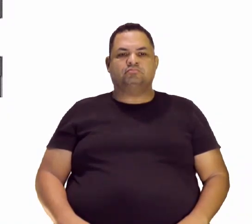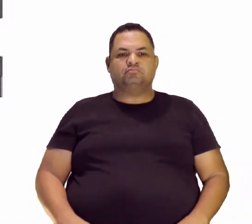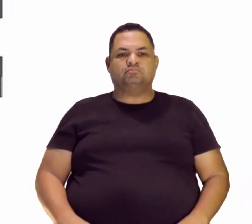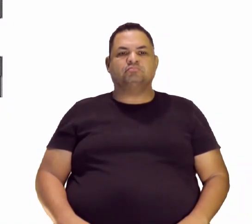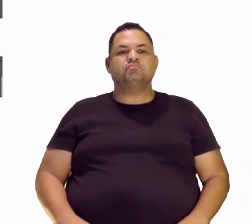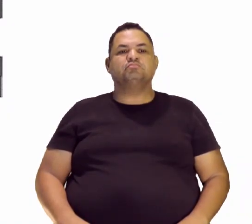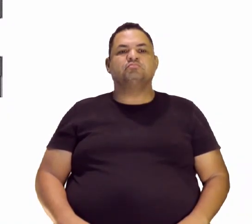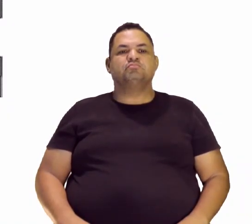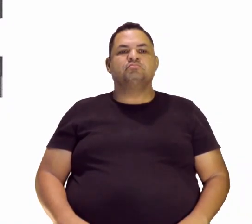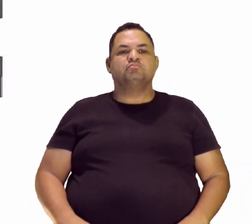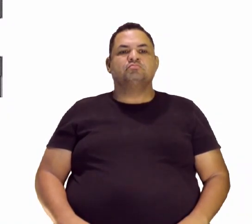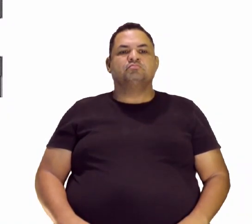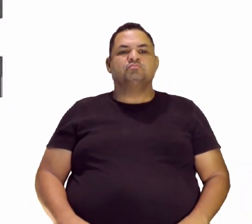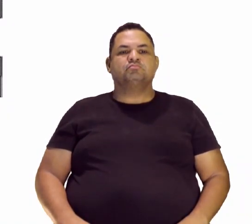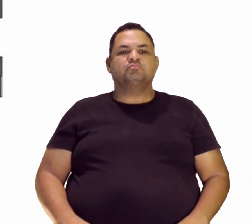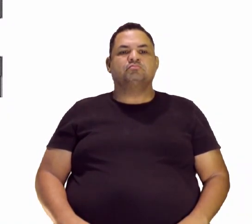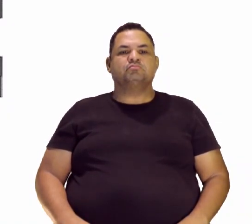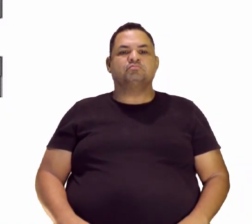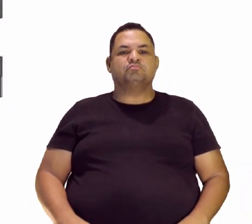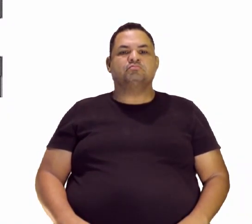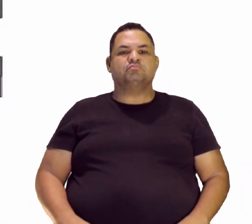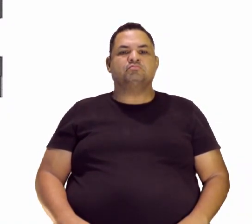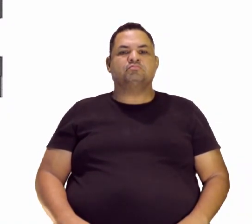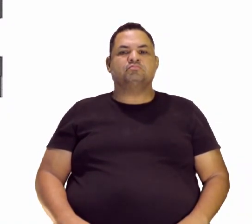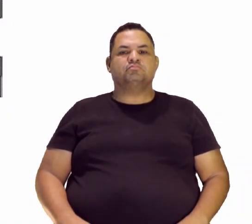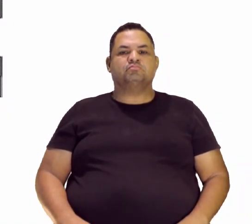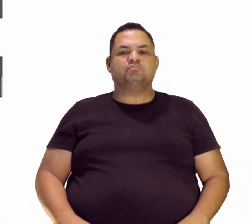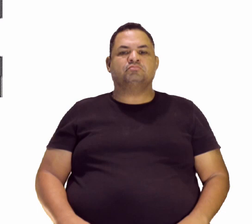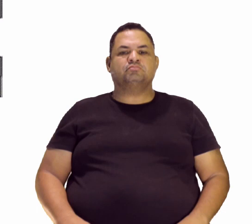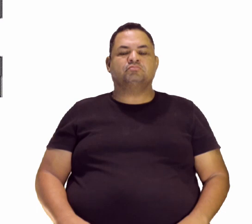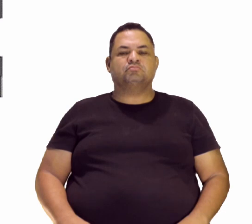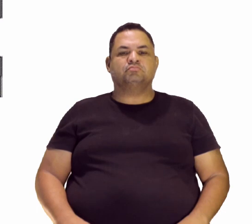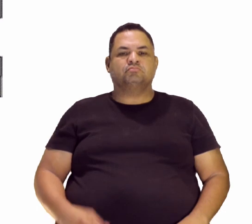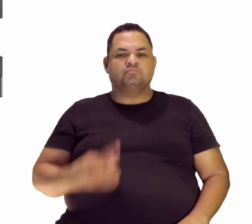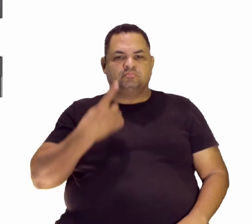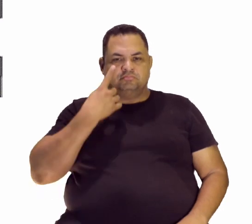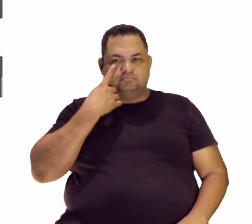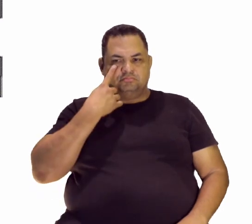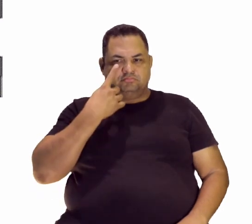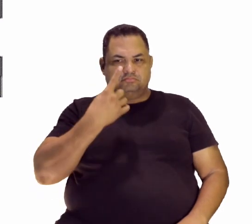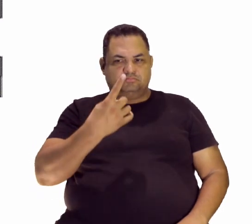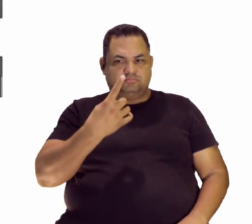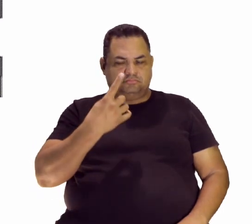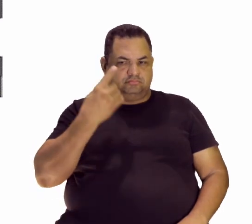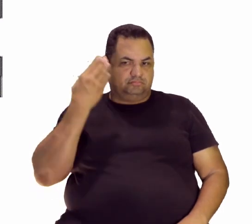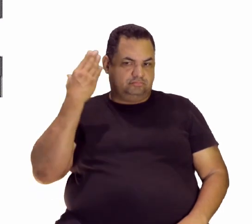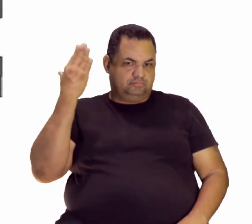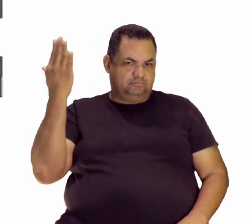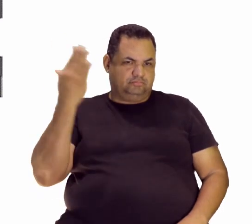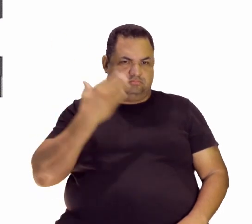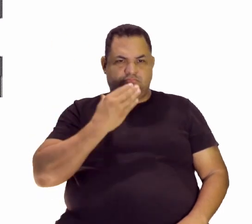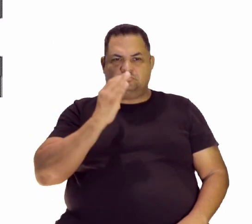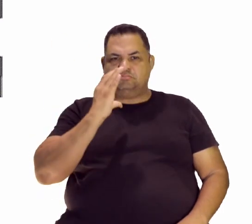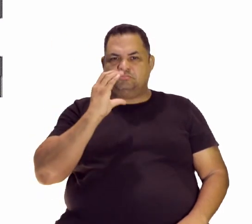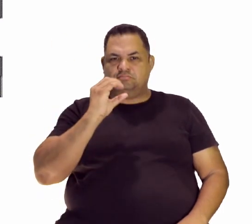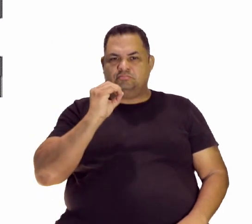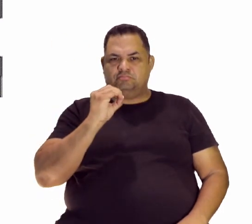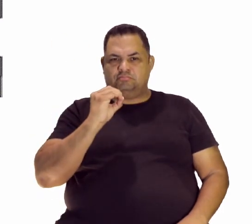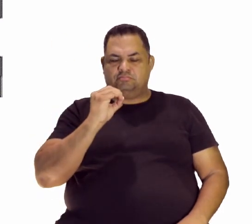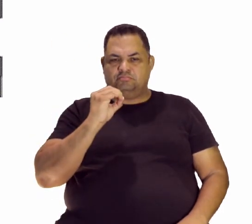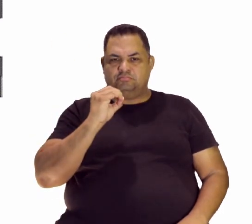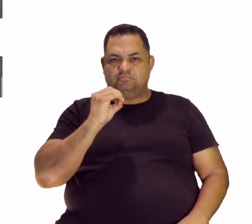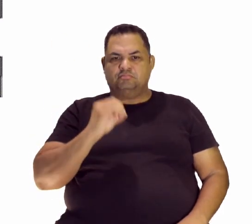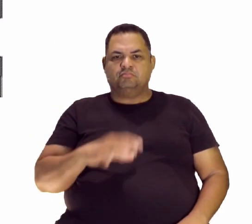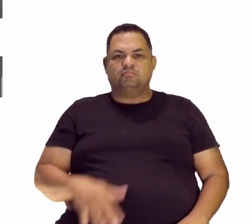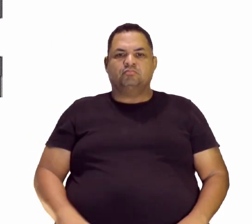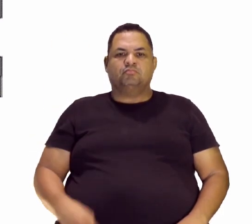o... Então, vocês podem observar, o cobalto está aqui, ó,